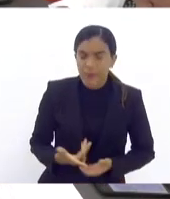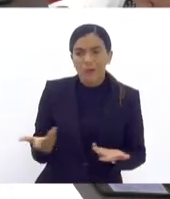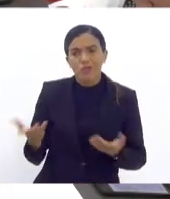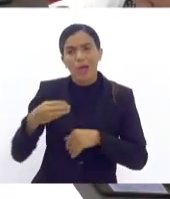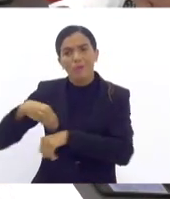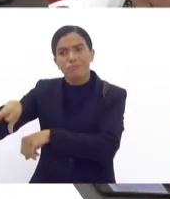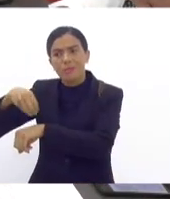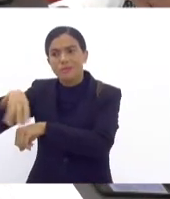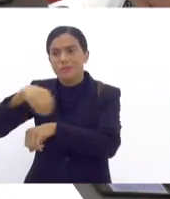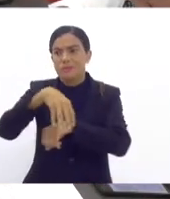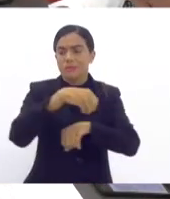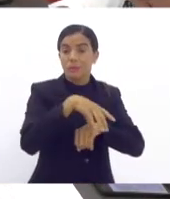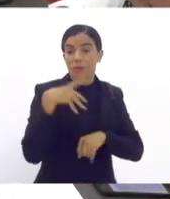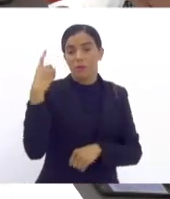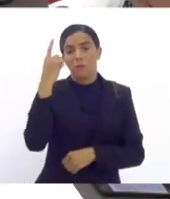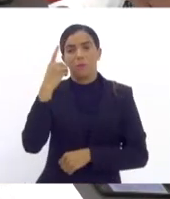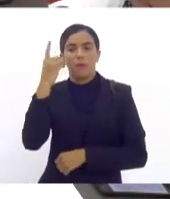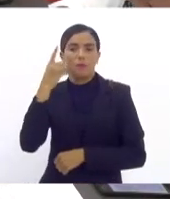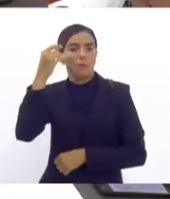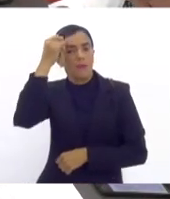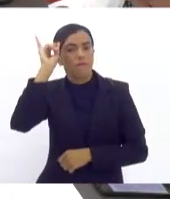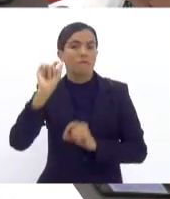para propor que isso não seja